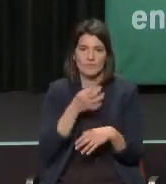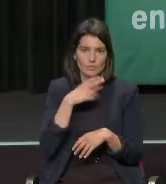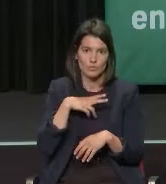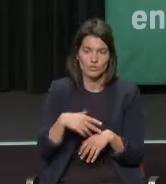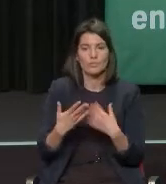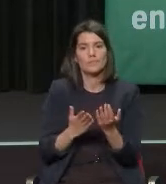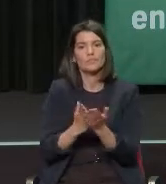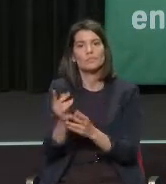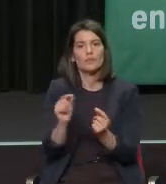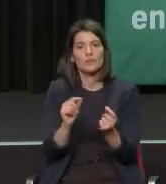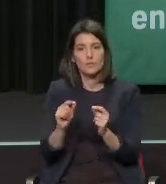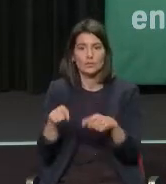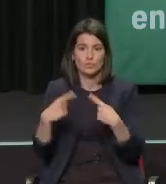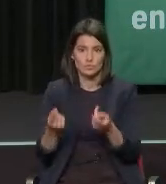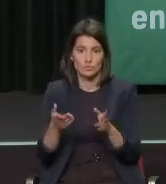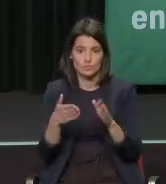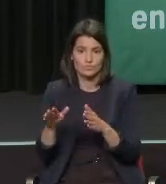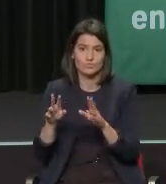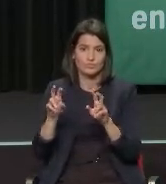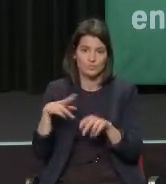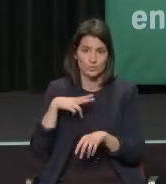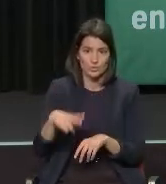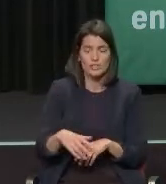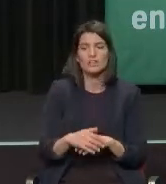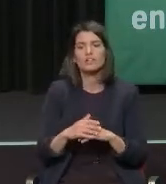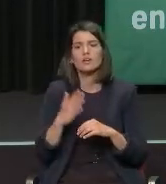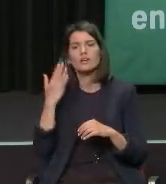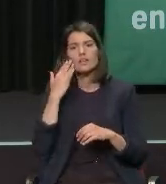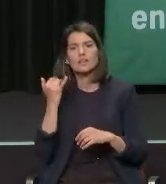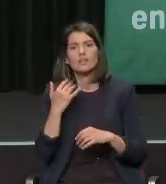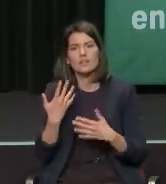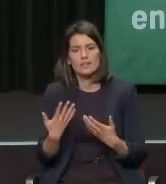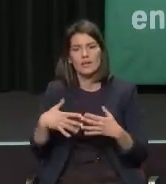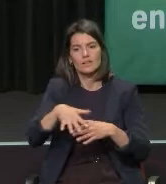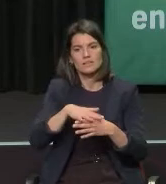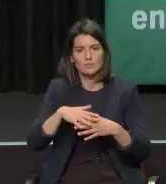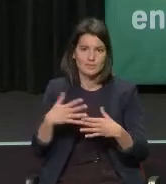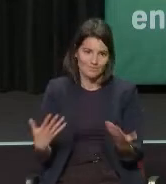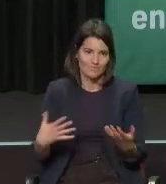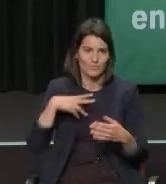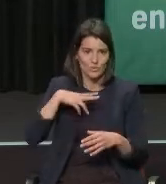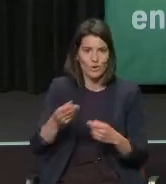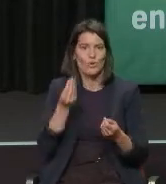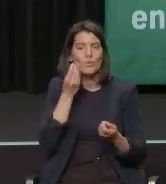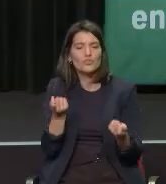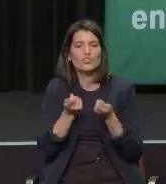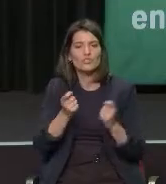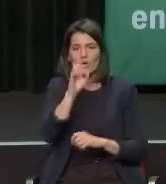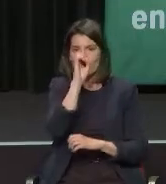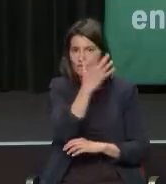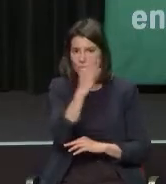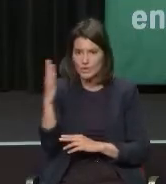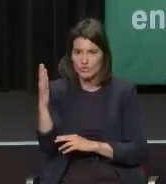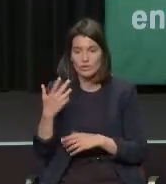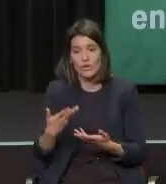a discussão do painel em português para tentar entrar um bocadinho no cenário português da gestão da floresta. Eu